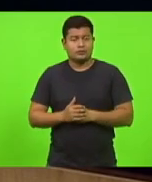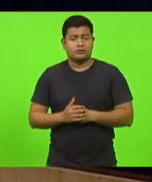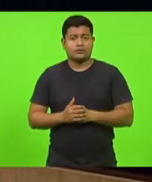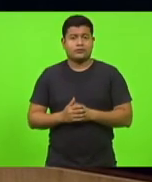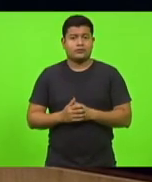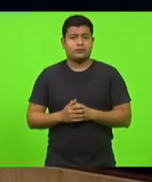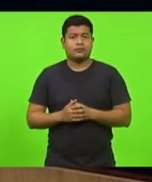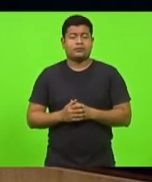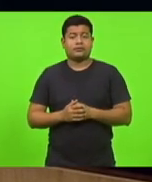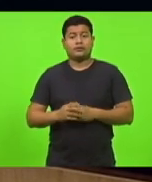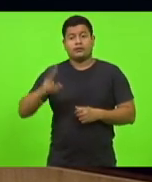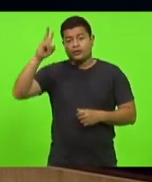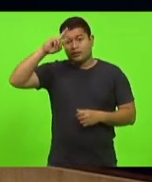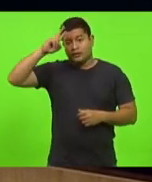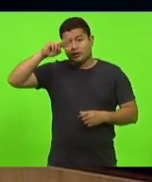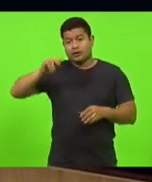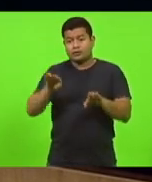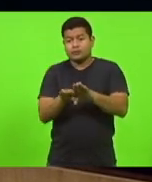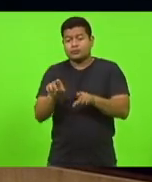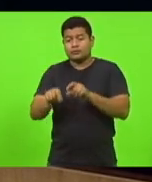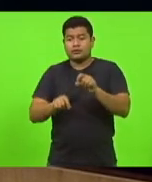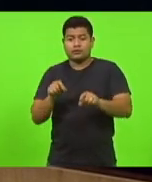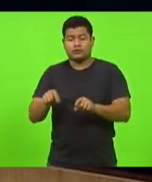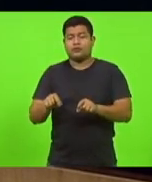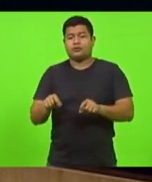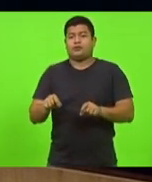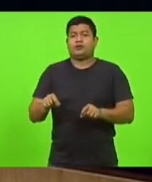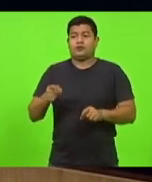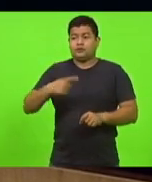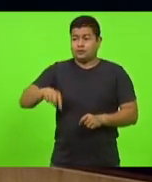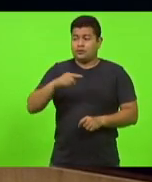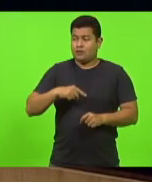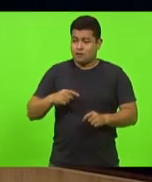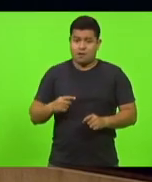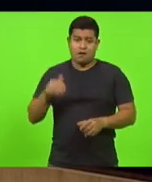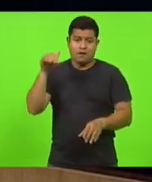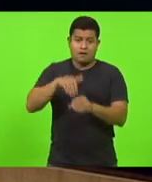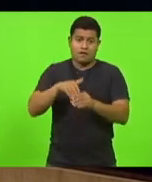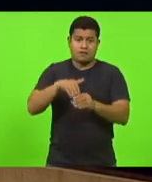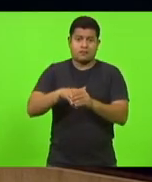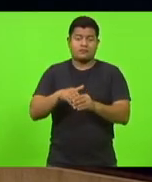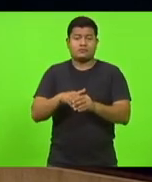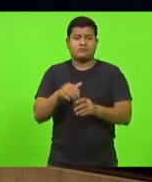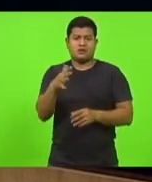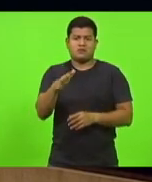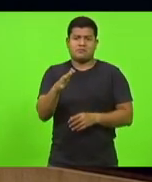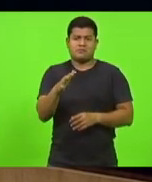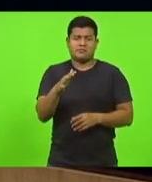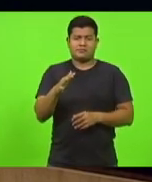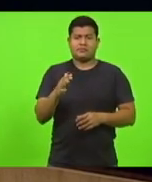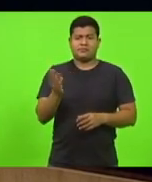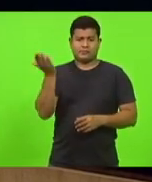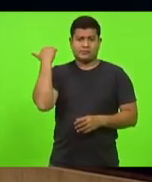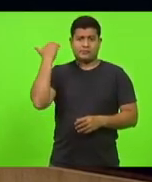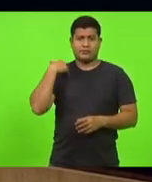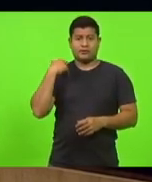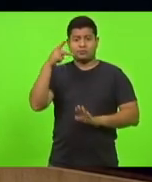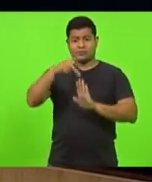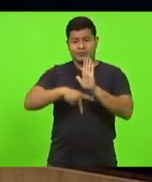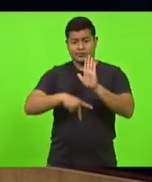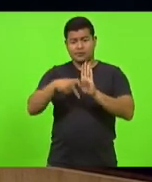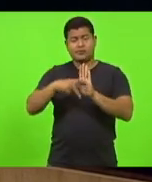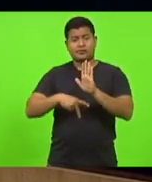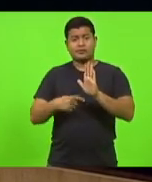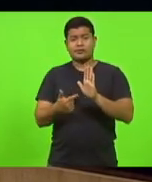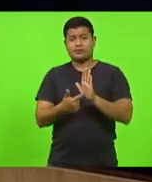carreira. Lembro também que nós acabamos de votar, cerca de meia hora atrás aqui, um projeto